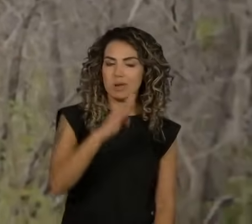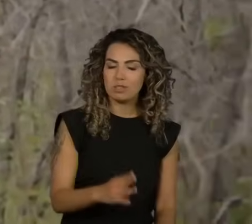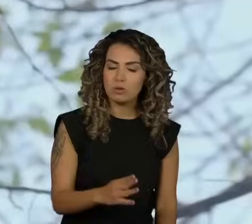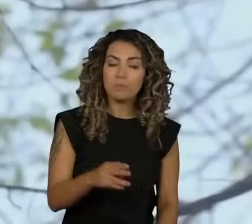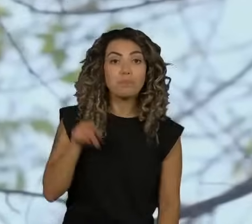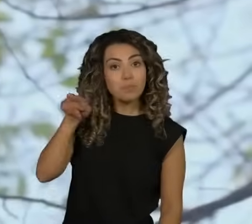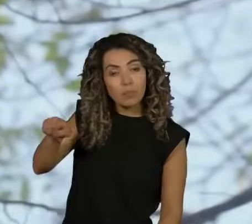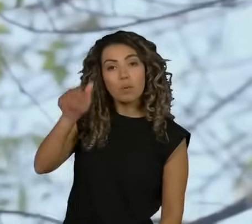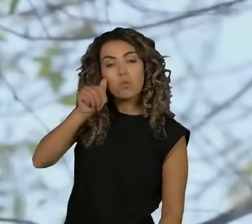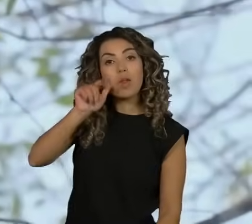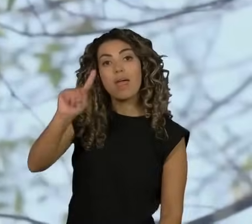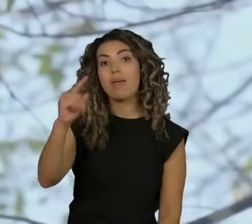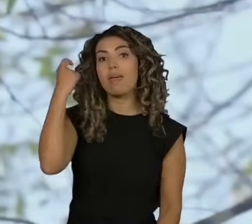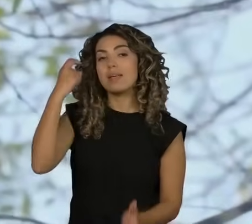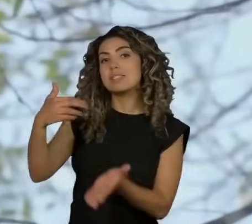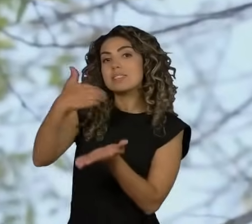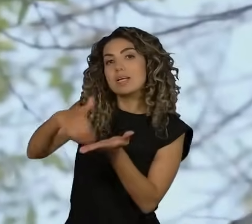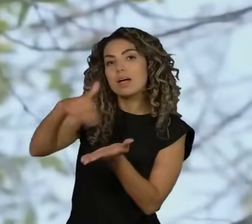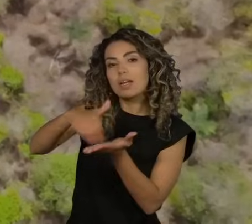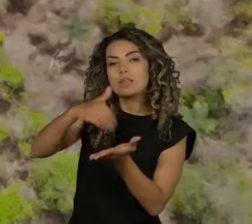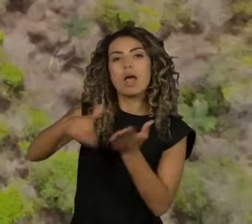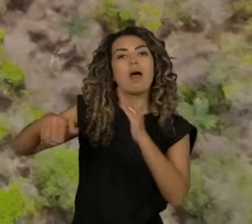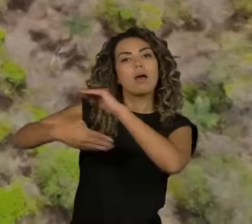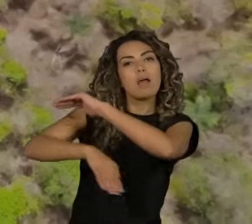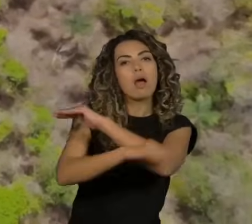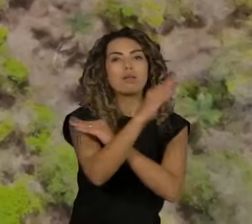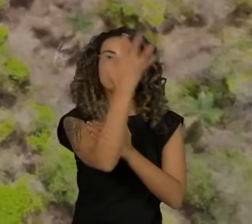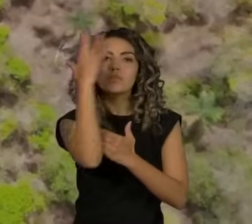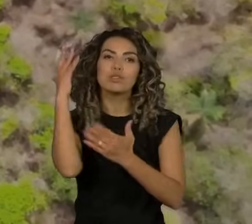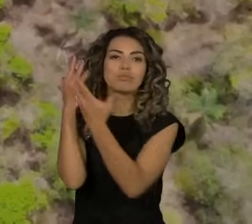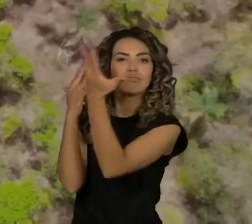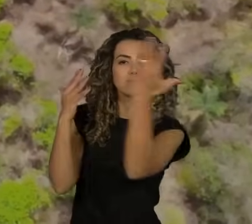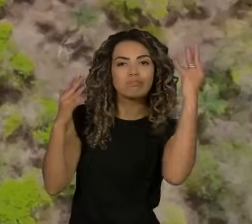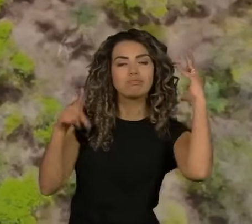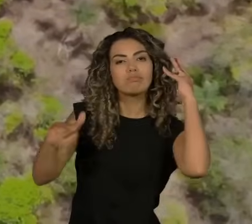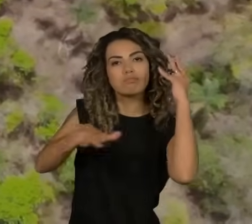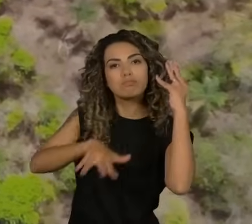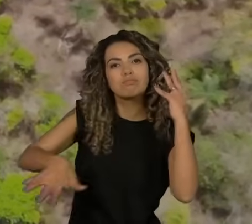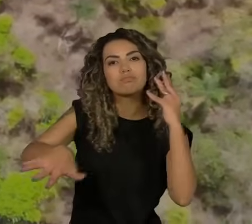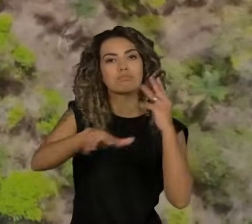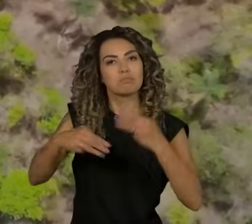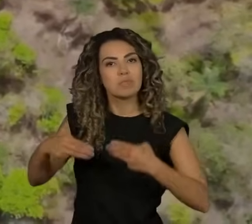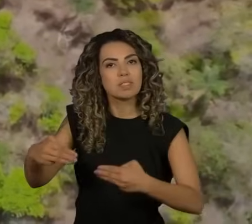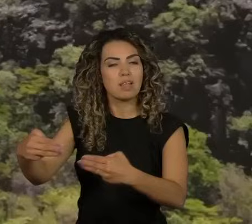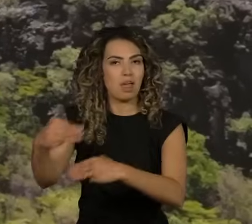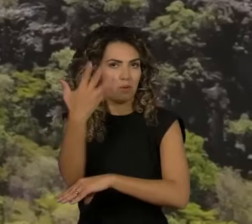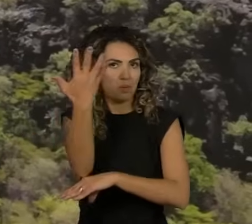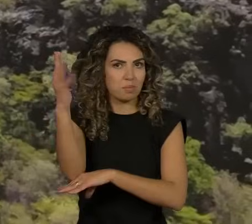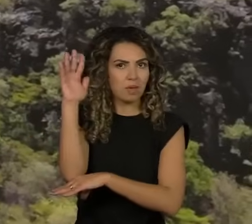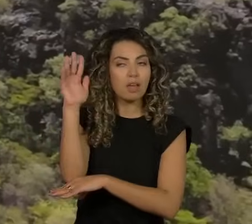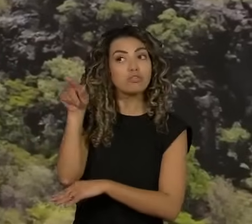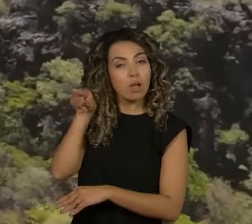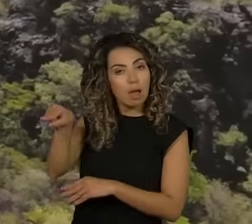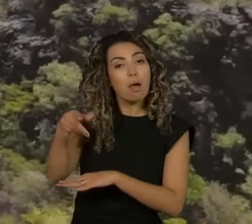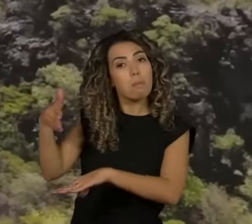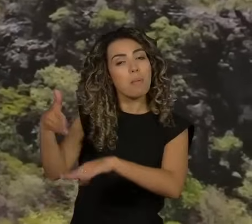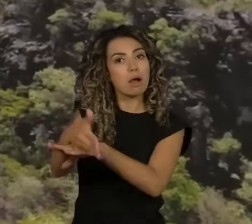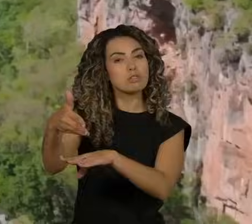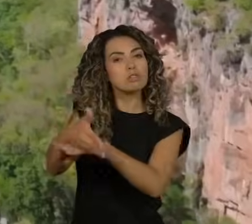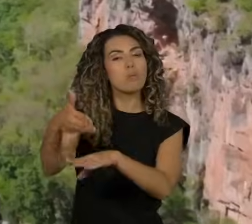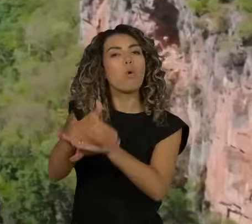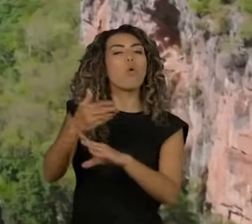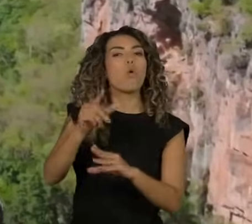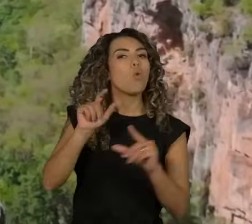Ex-secretária de Biodiversidade e Florestas do Ministério do Meio Ambiente, a ambientalista participou da elaboração do